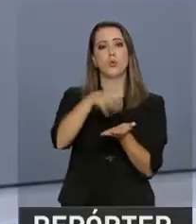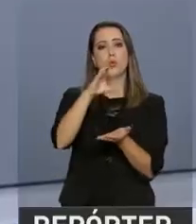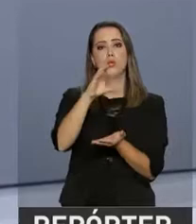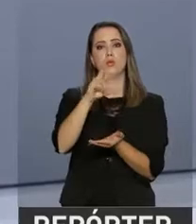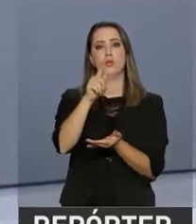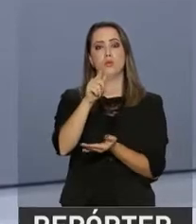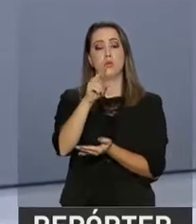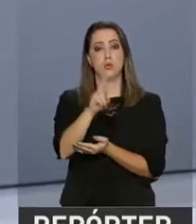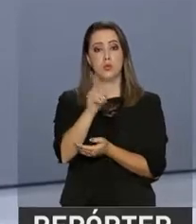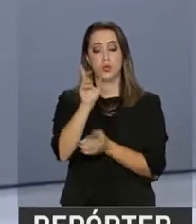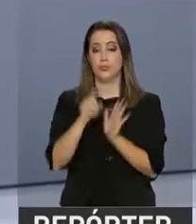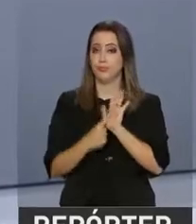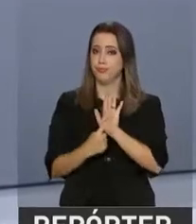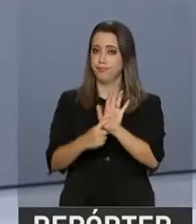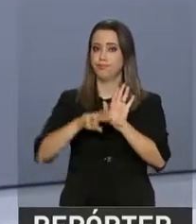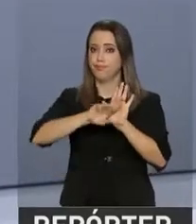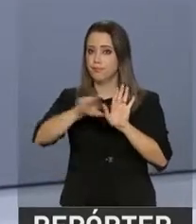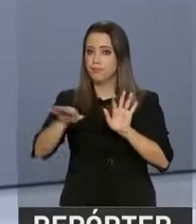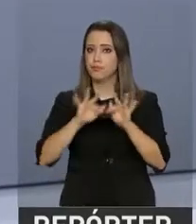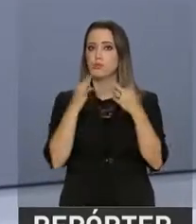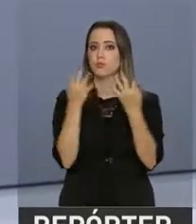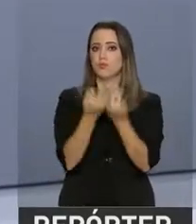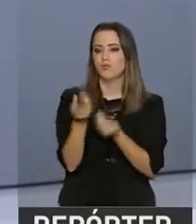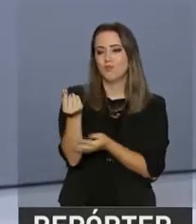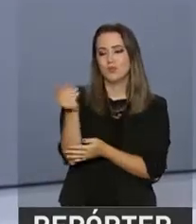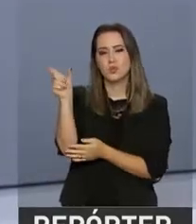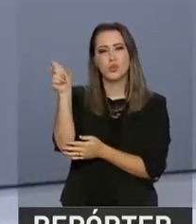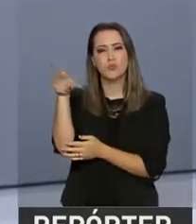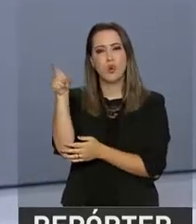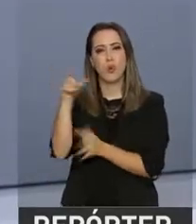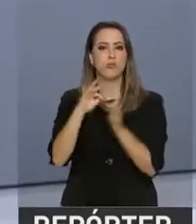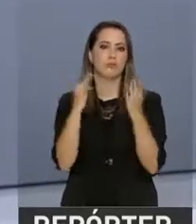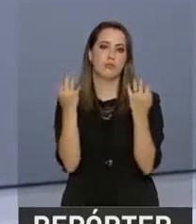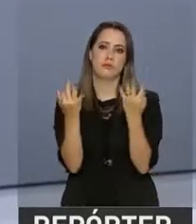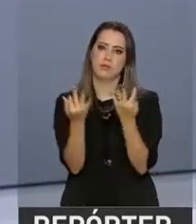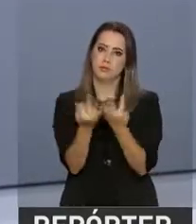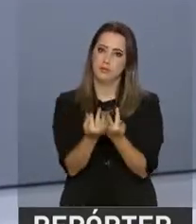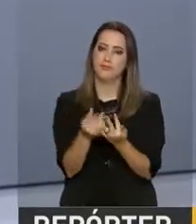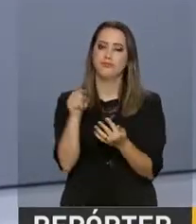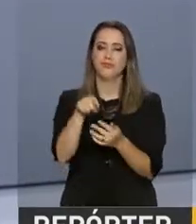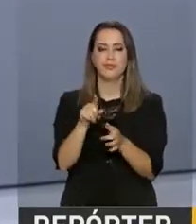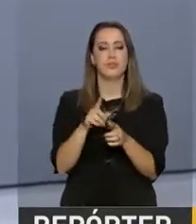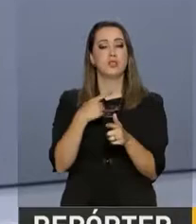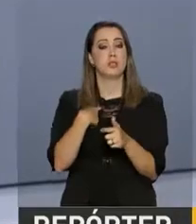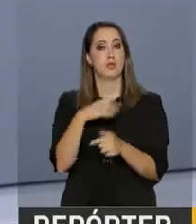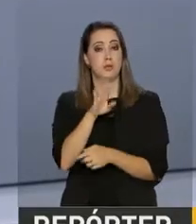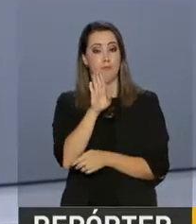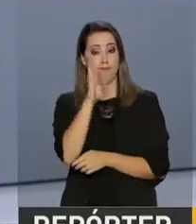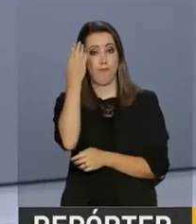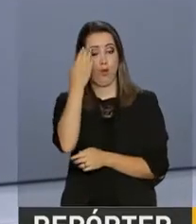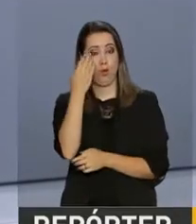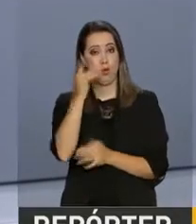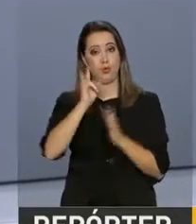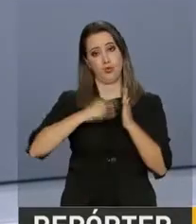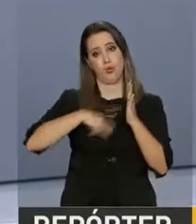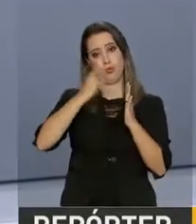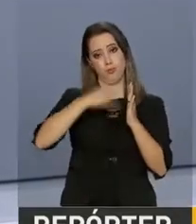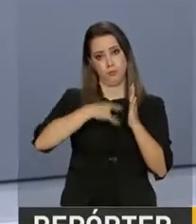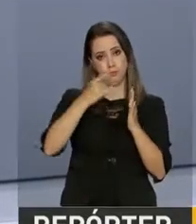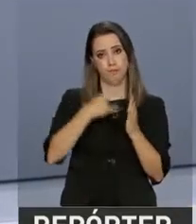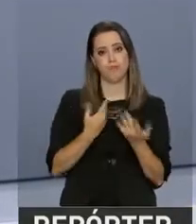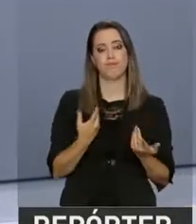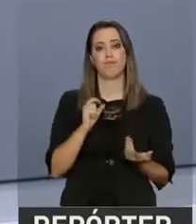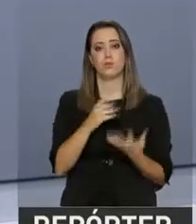mostra que milhares de famílias receberam dinheiro do programa Bolsa Família sob fortes indícios de terem falsificado os